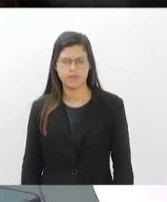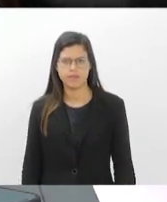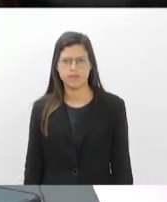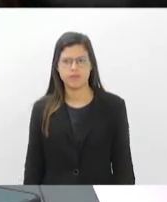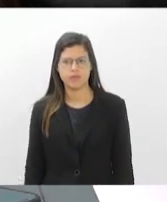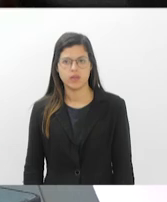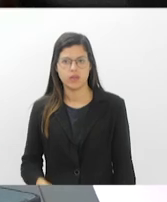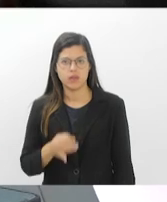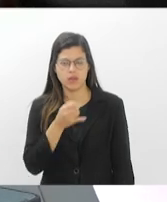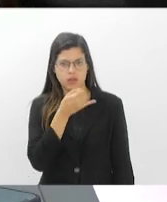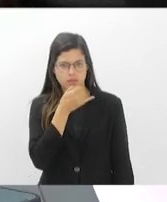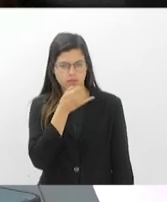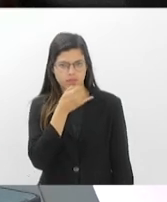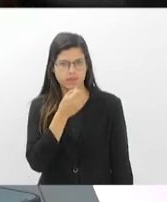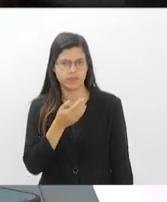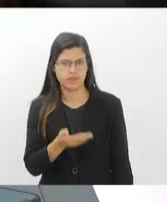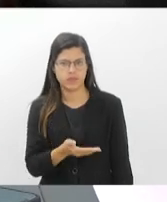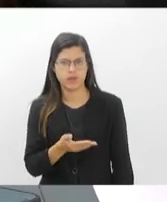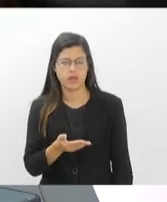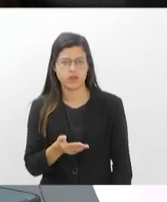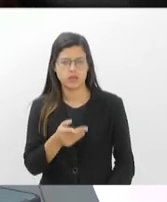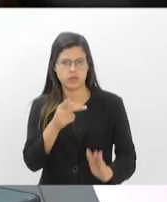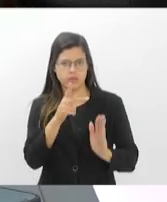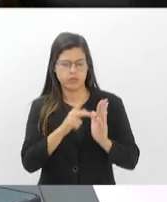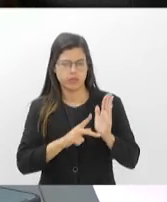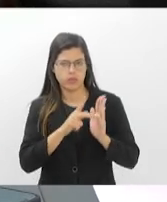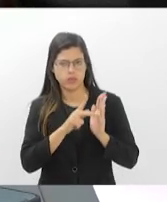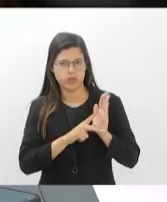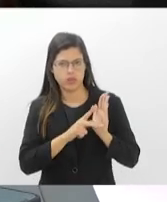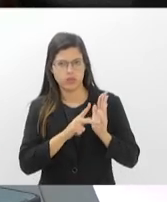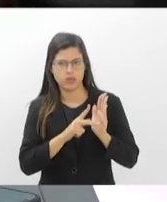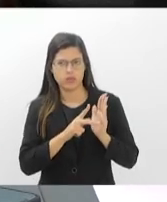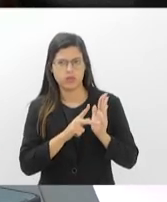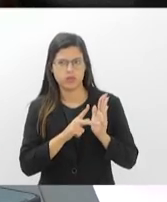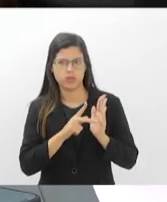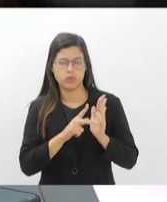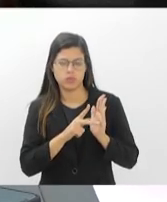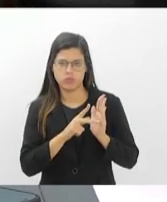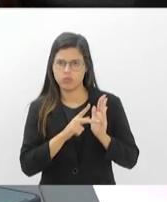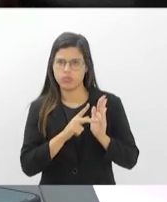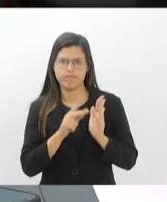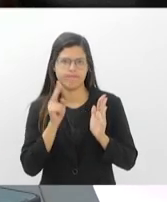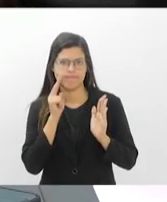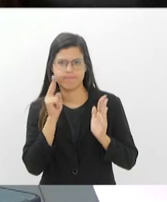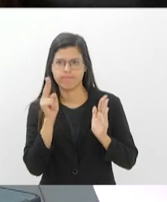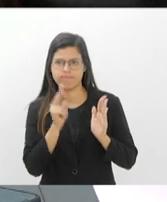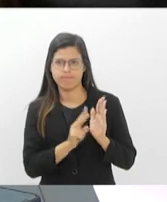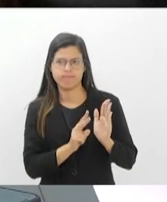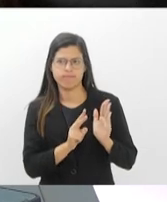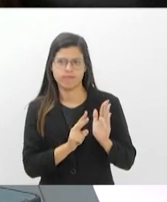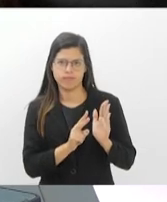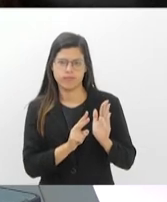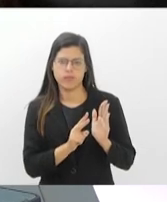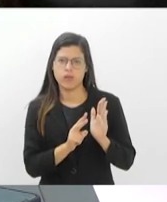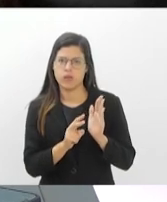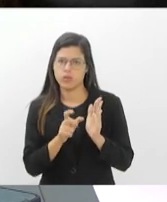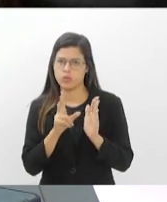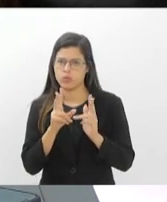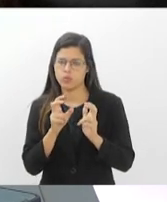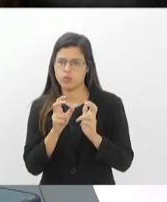Infelizmente, esse projeto, de cara, fere o regime de recuperação